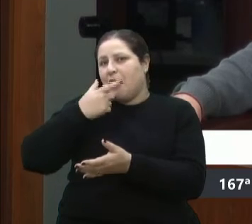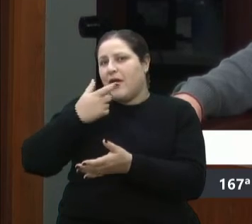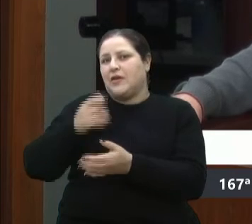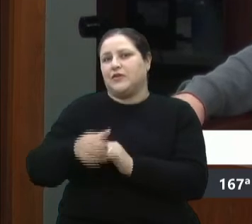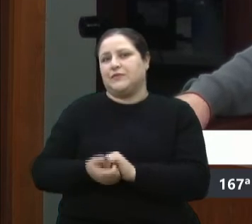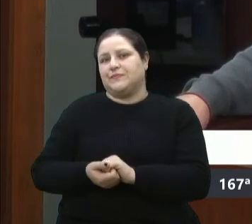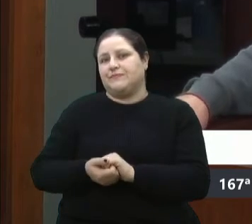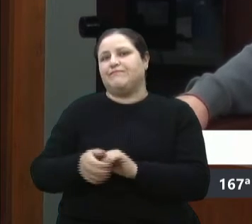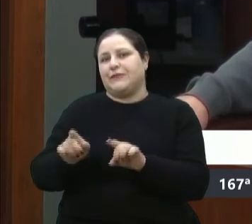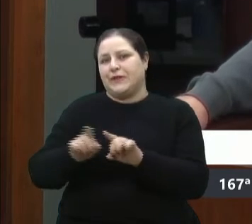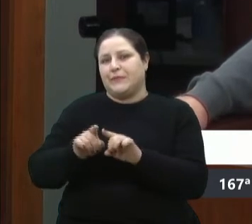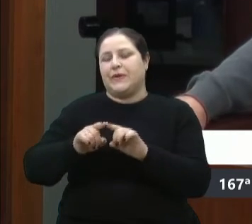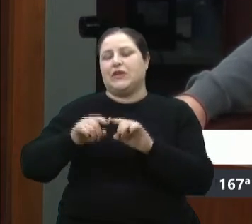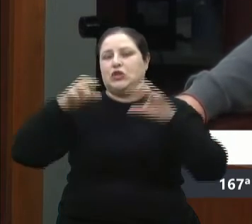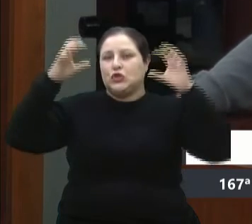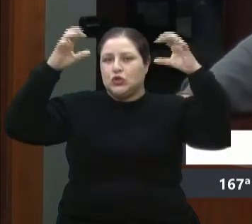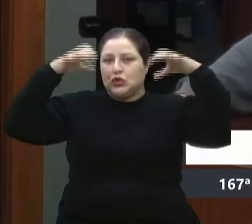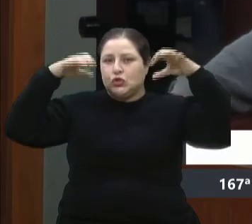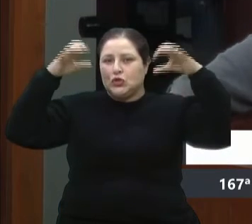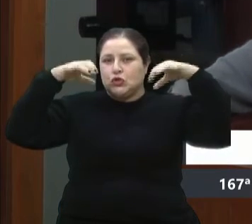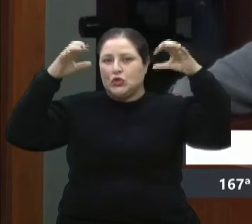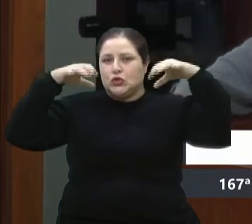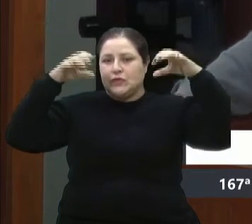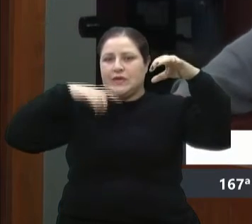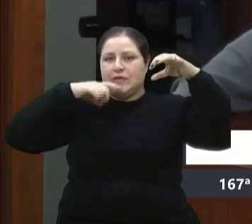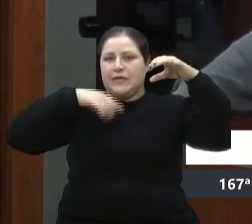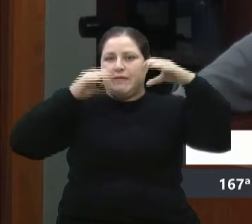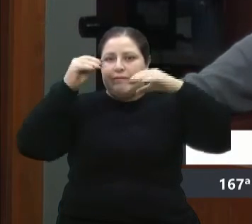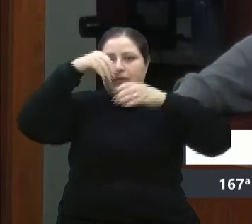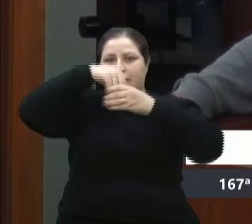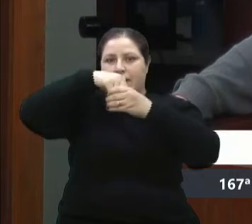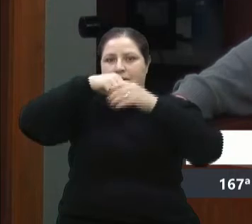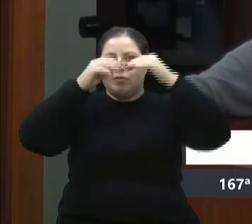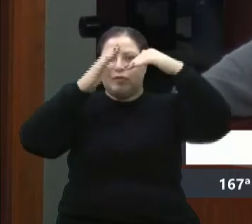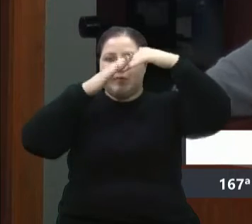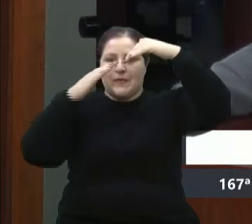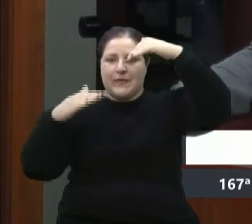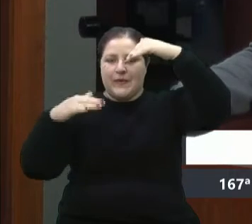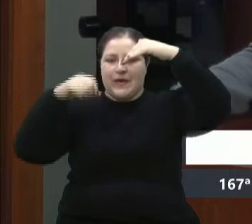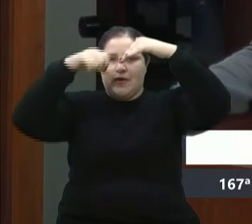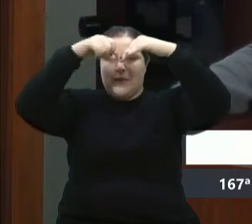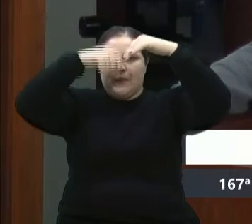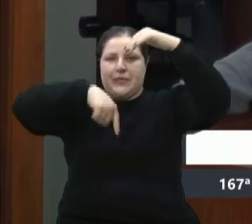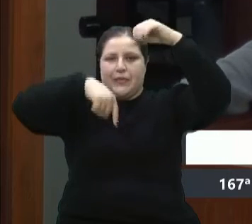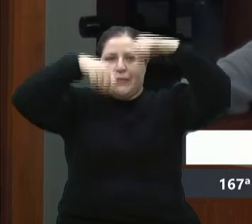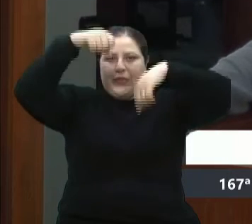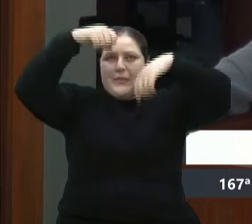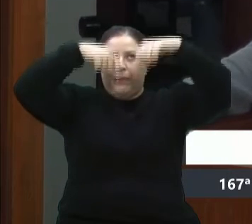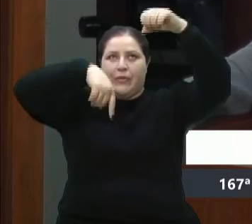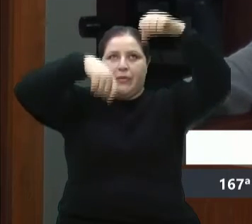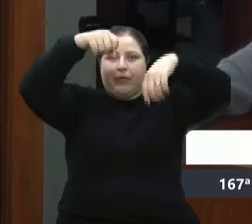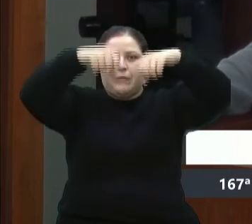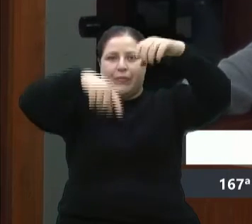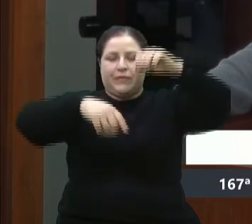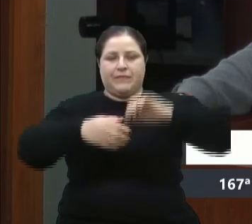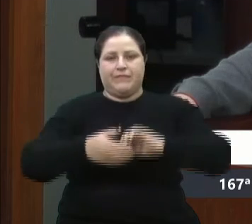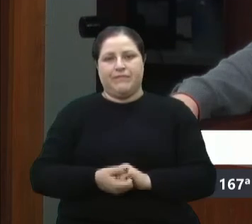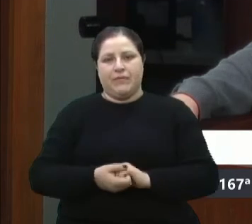e as goteiras que estão acontecendo. Tem UBS que, se fosse uma UBS, se